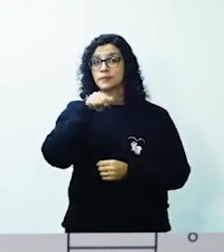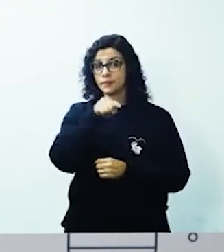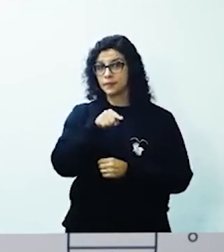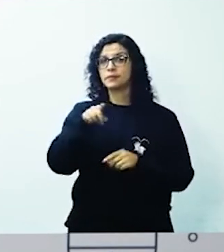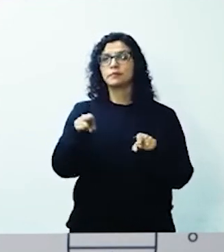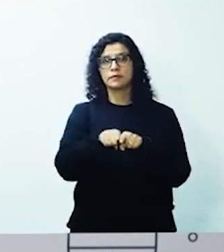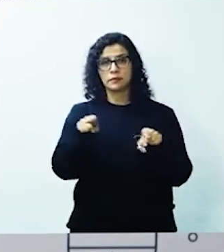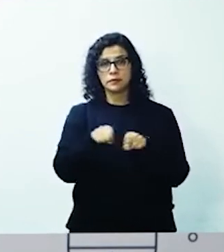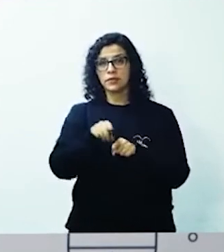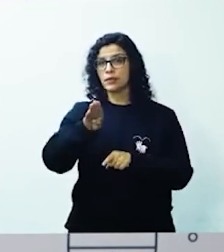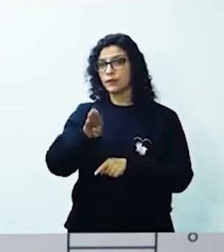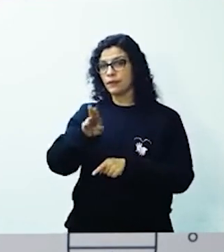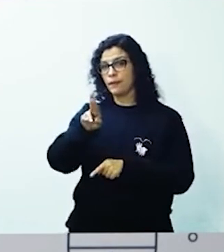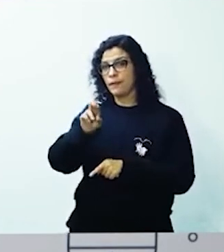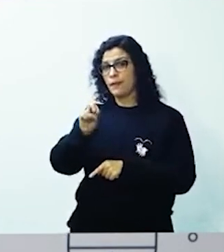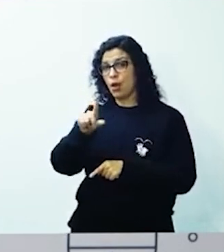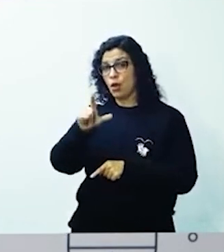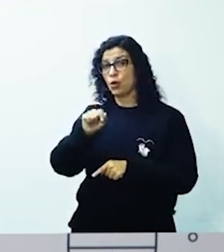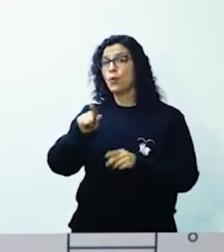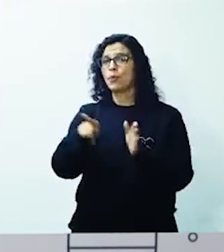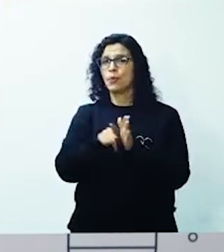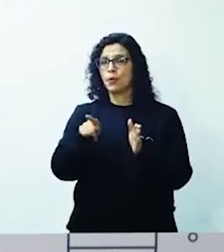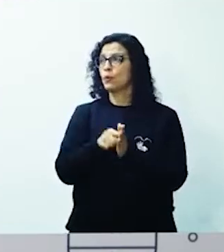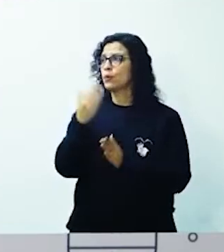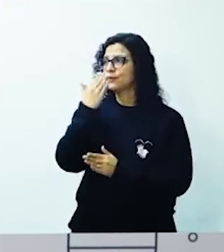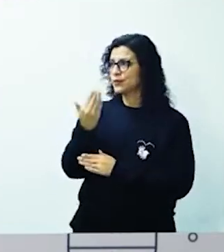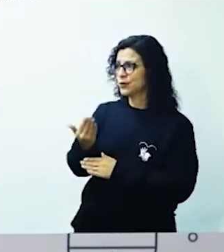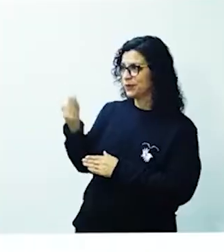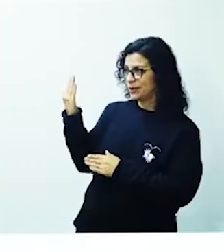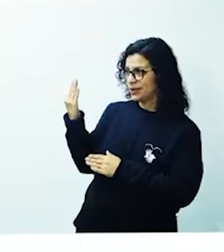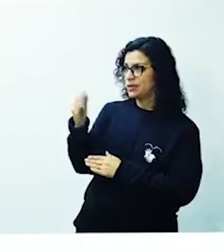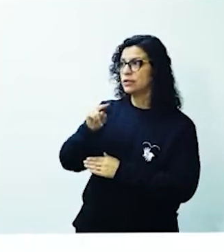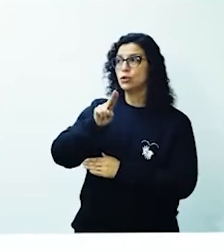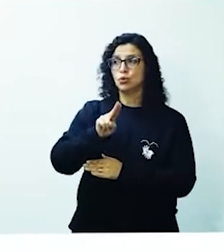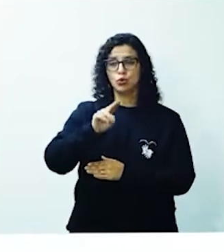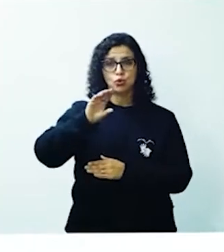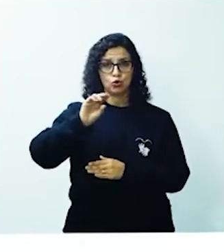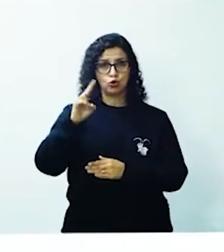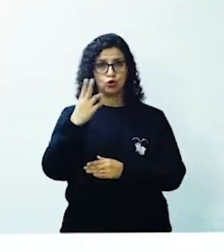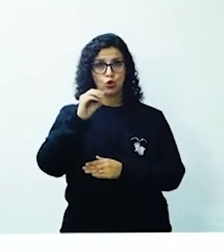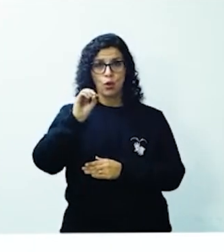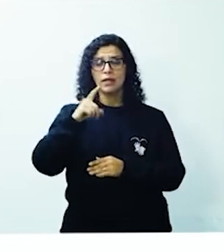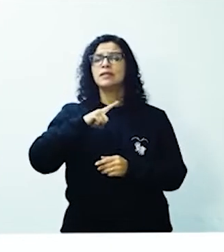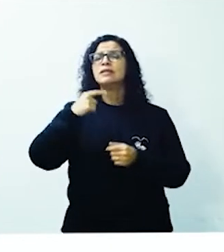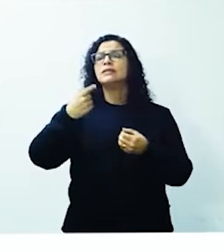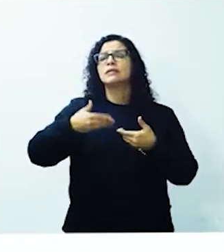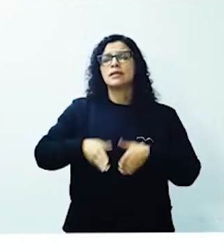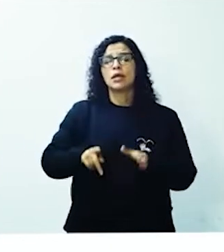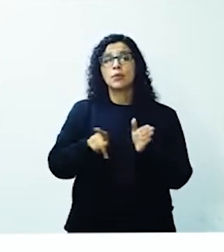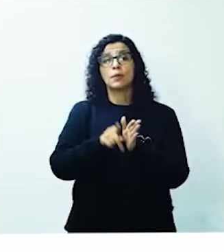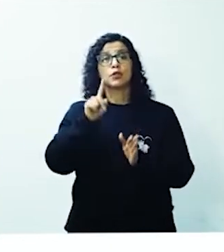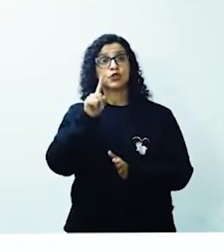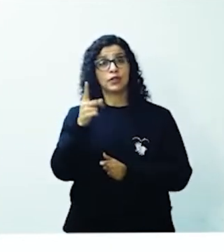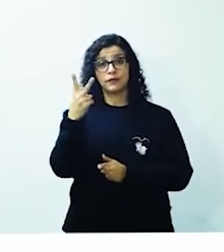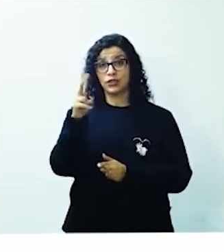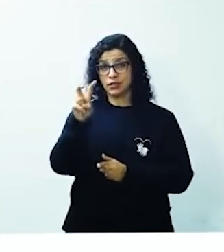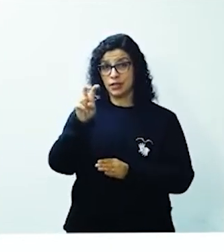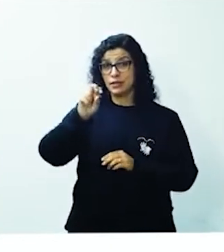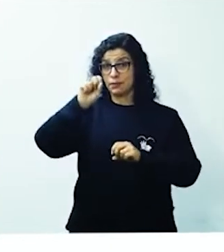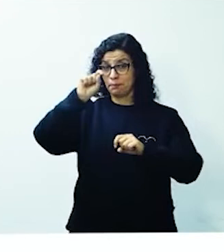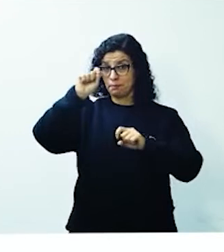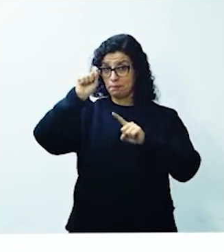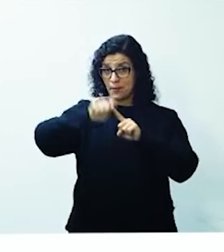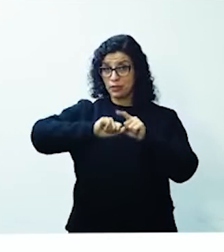Então, o Braulio Bessa Uchoa, é o nome completo dele, é do Alto Santo. Nasceu em 23 de